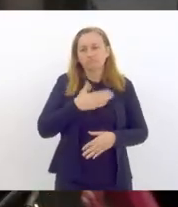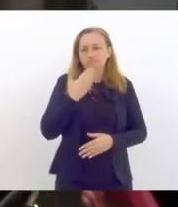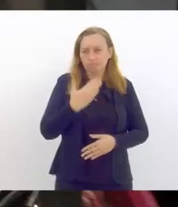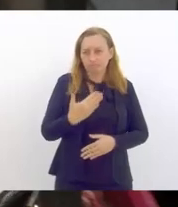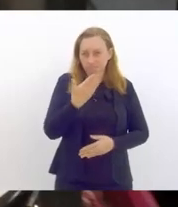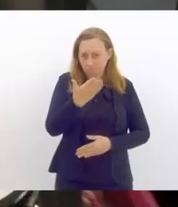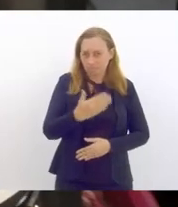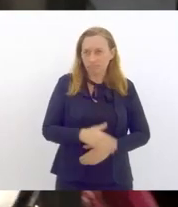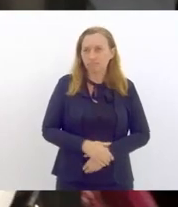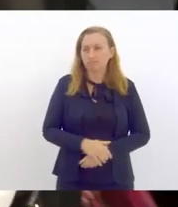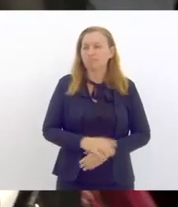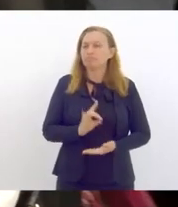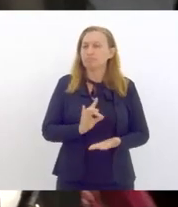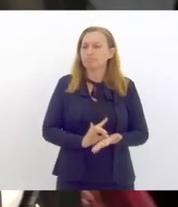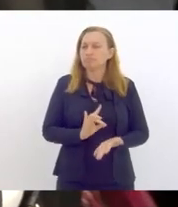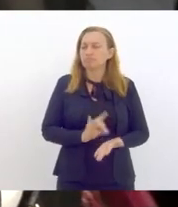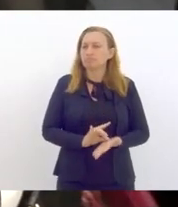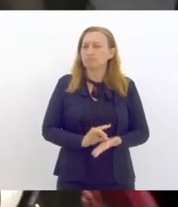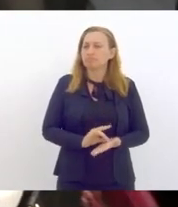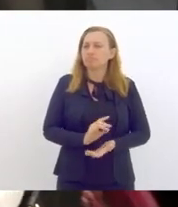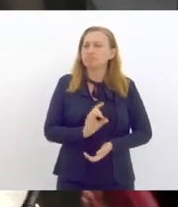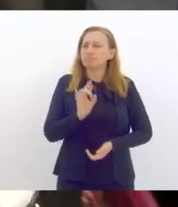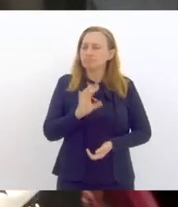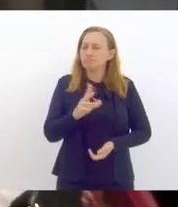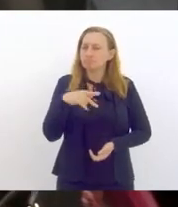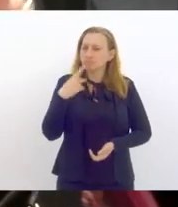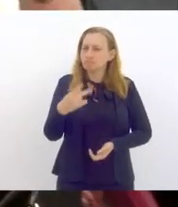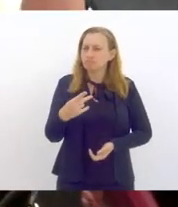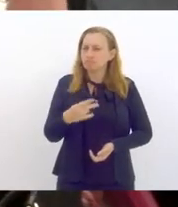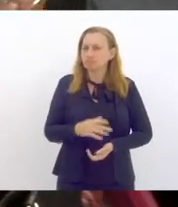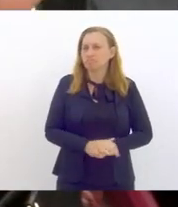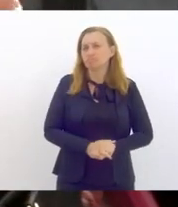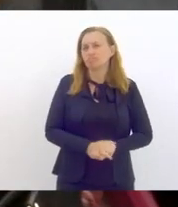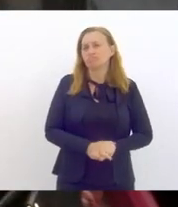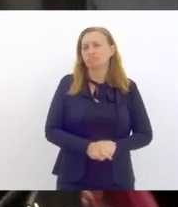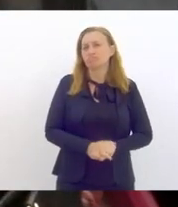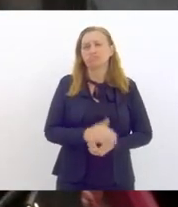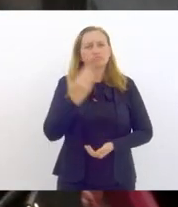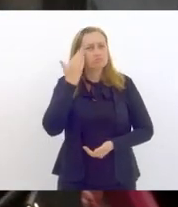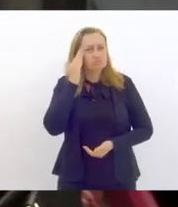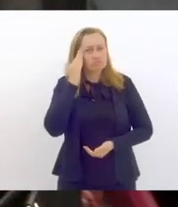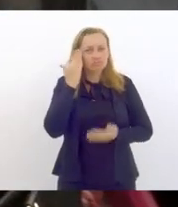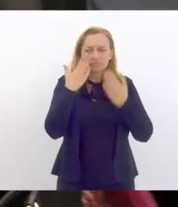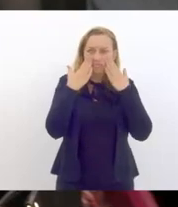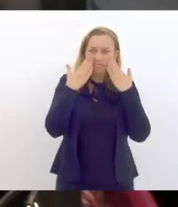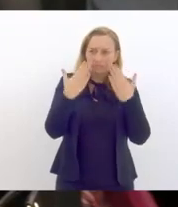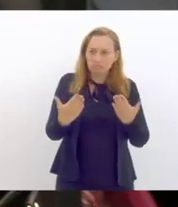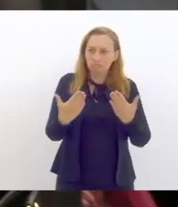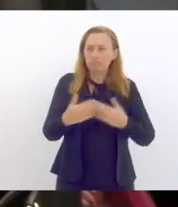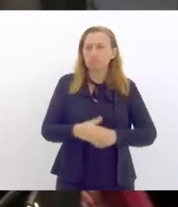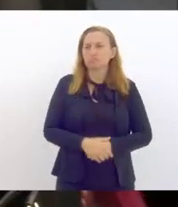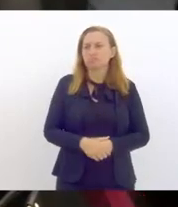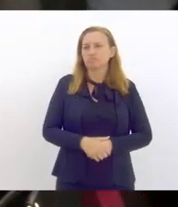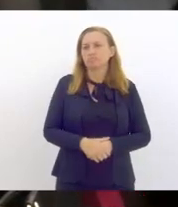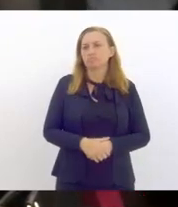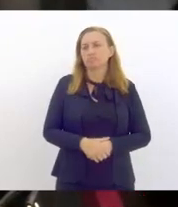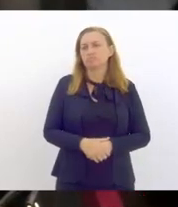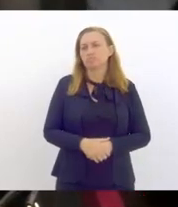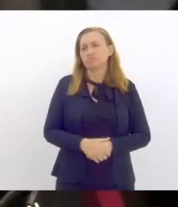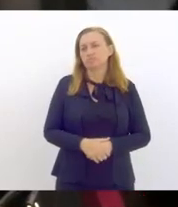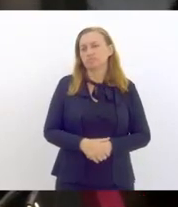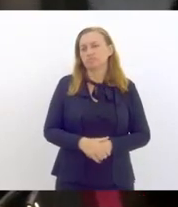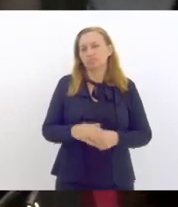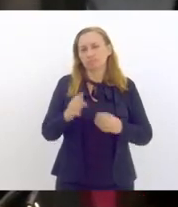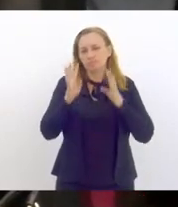lhe pedir isso Então na verdade é só para dizer que o entendimento que está sendo apresentado eu queria muito que